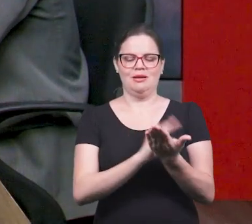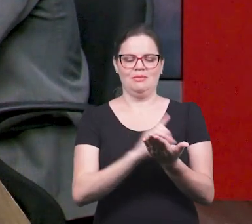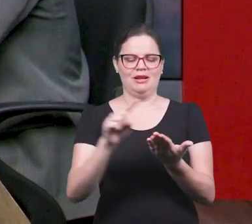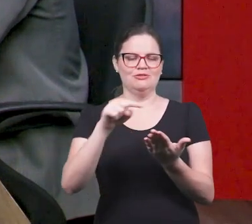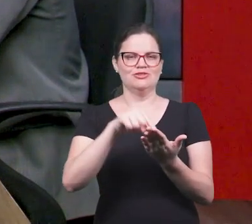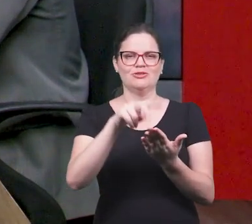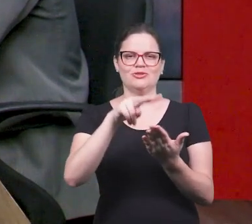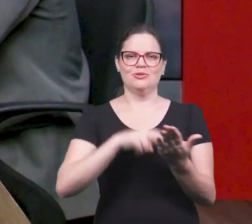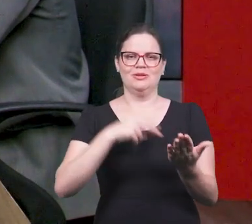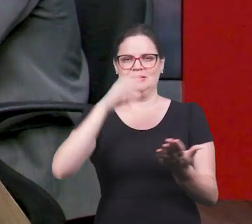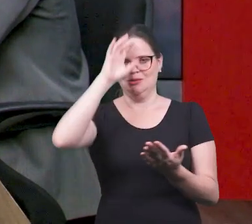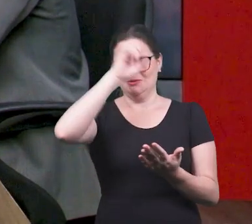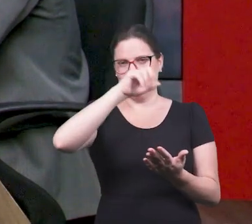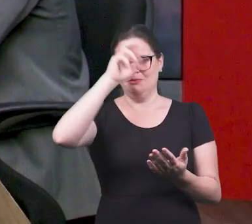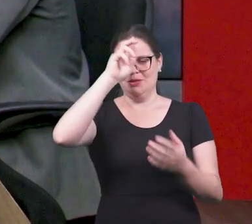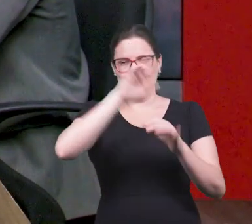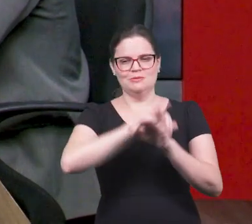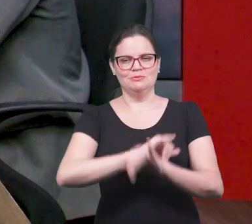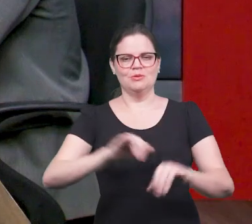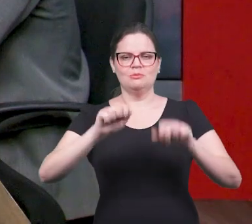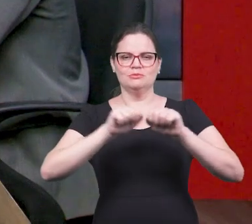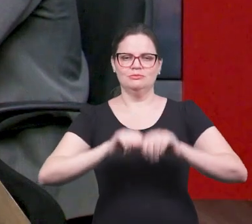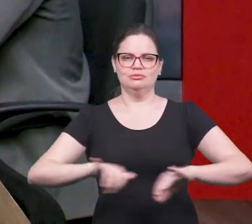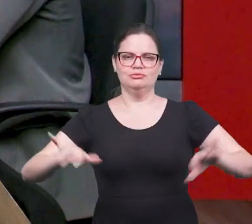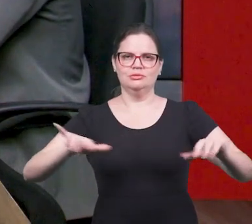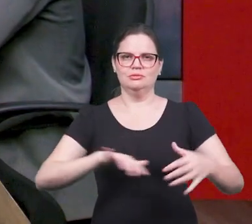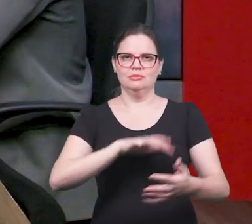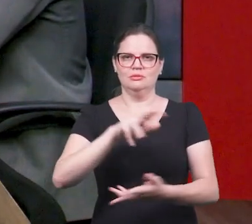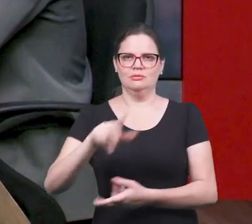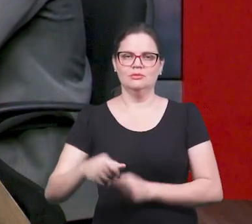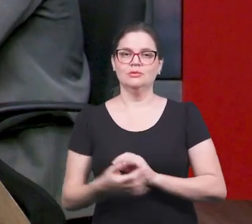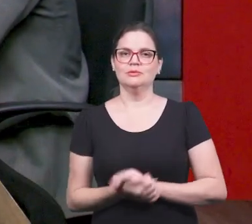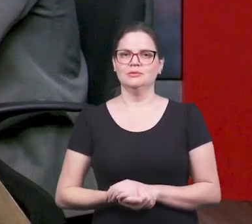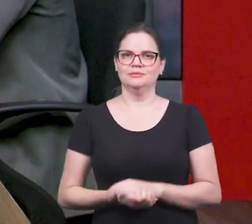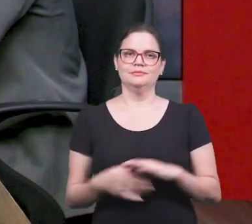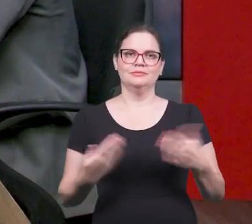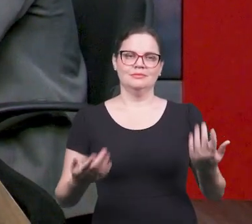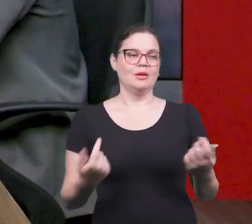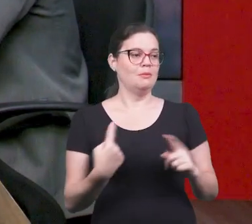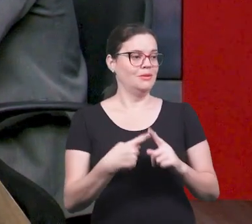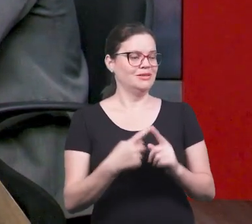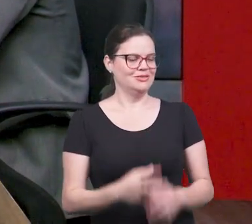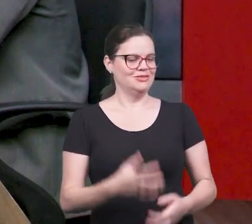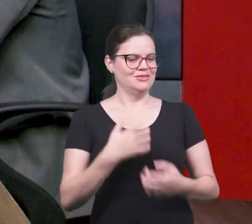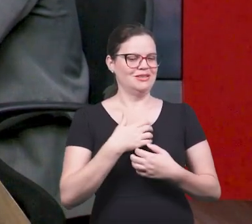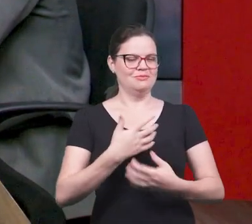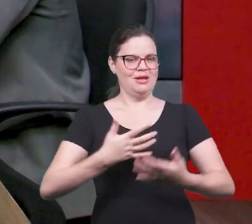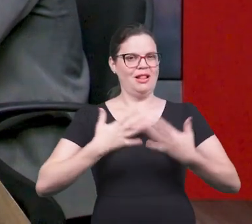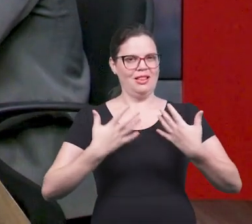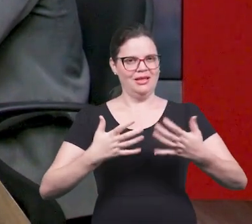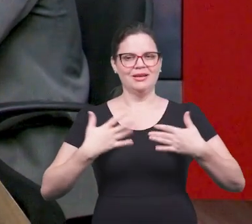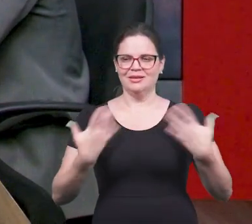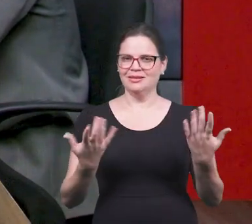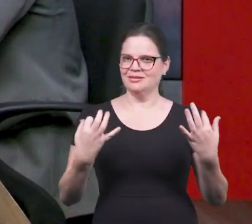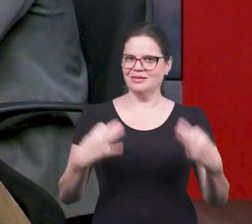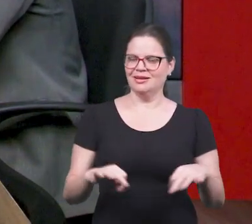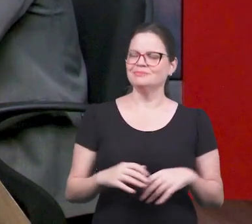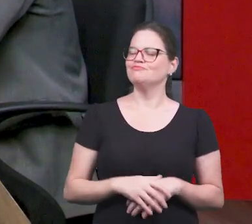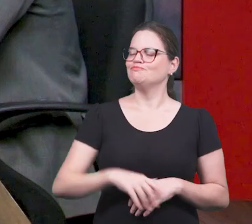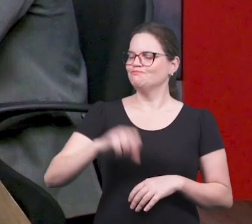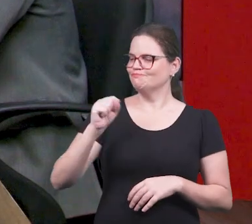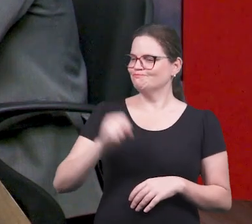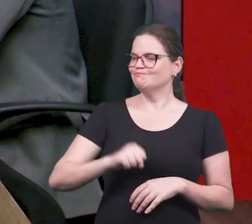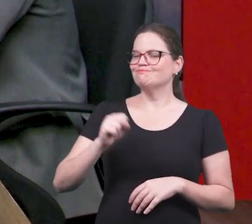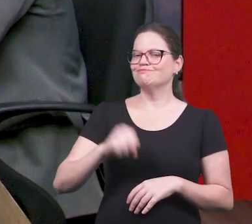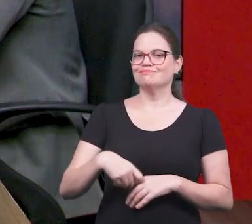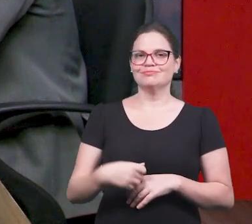toda. O gozo, né, pastor Joel? Sua palavra, né? O gozo trouxe alegria, trouxe algo diferente. E a palavra de Deus faz isso na vida do homem. E que né? ele ainda não